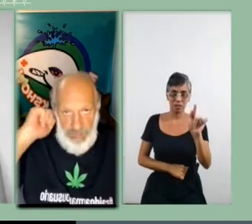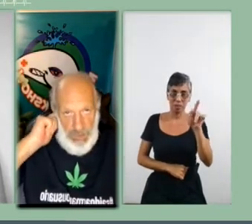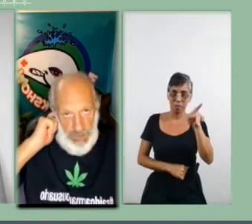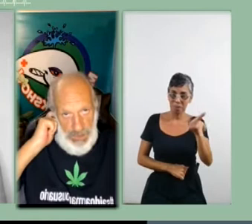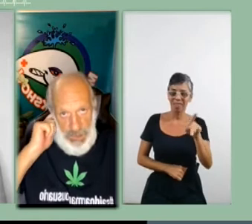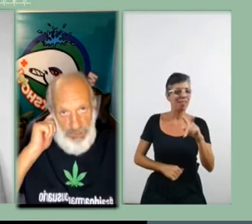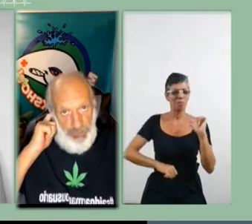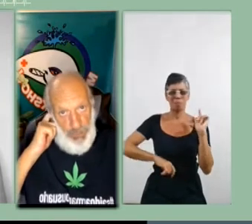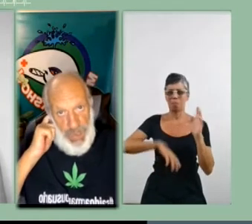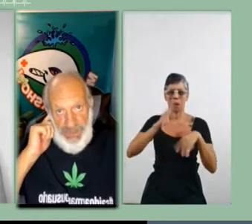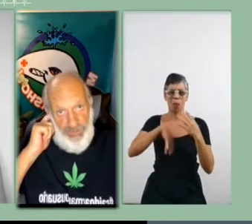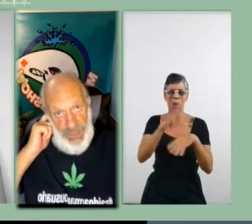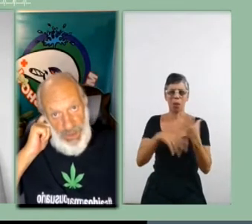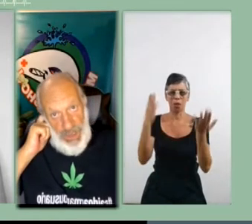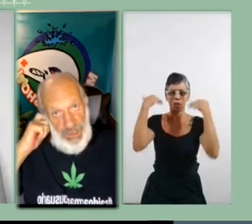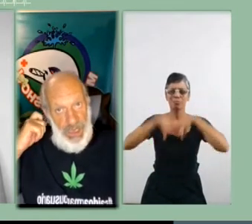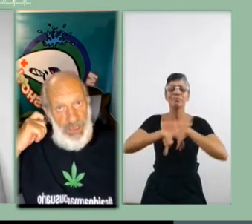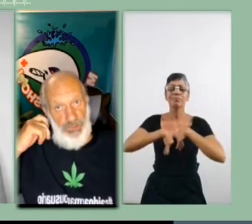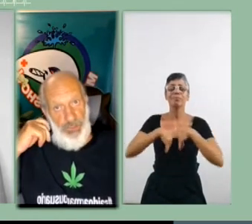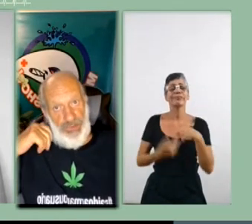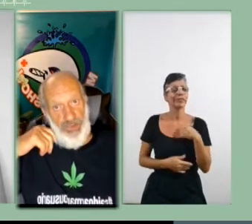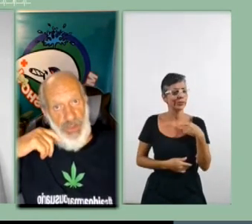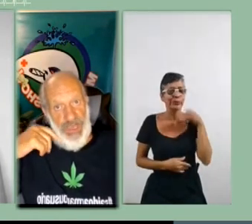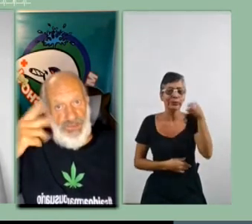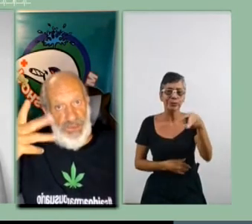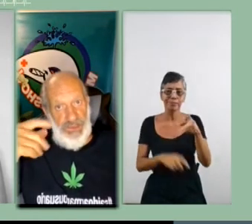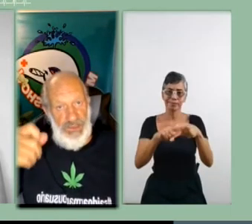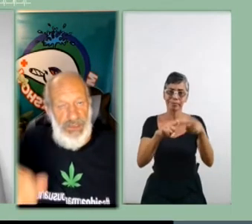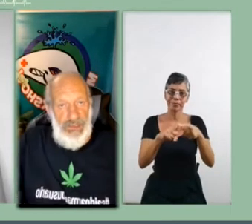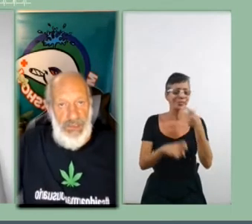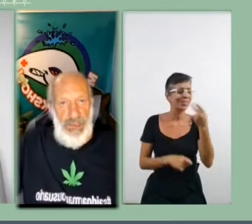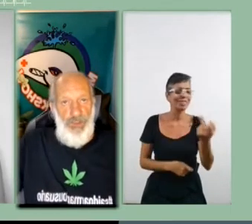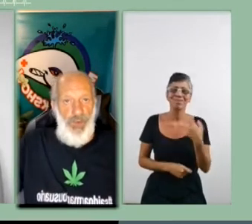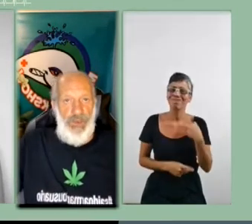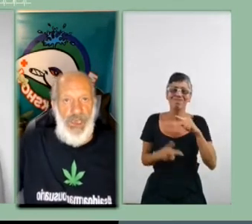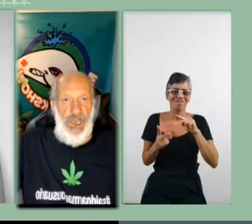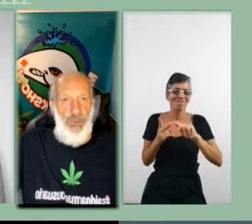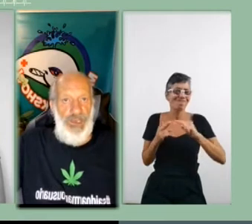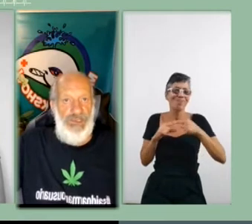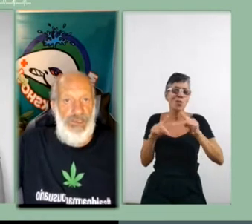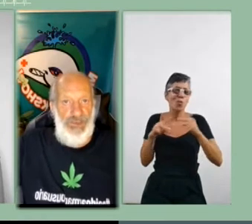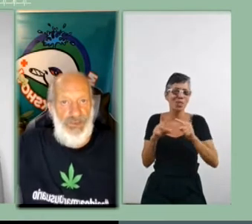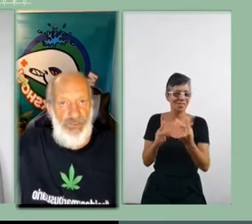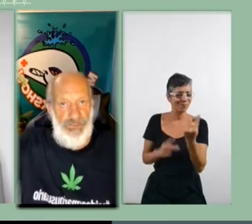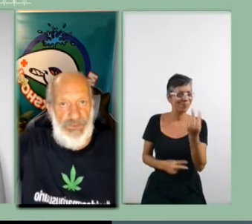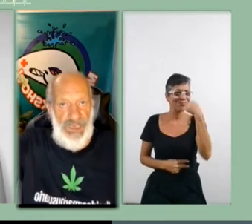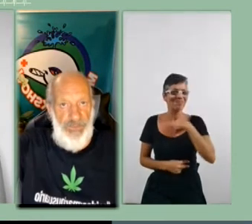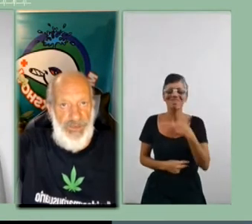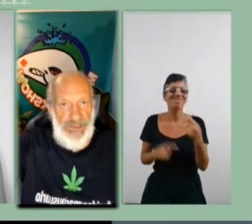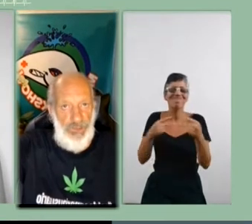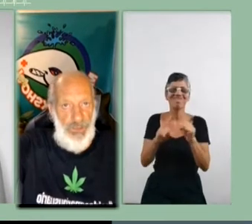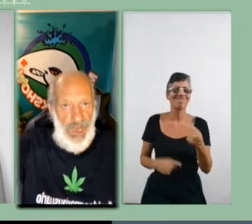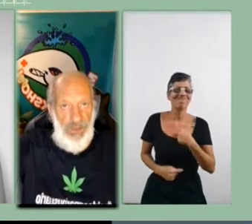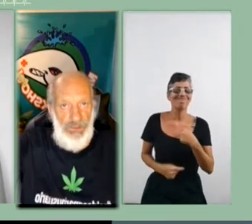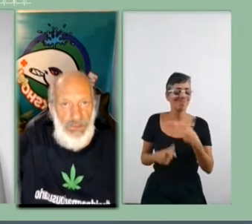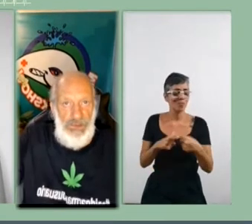Aí eu fui no médico e falei, olha, cara, não posso tomar isso aqui, porque realmente isso está me